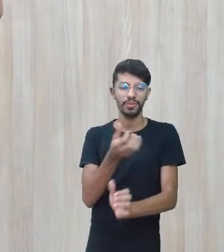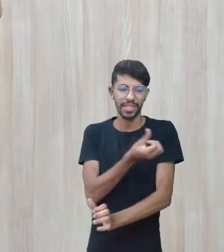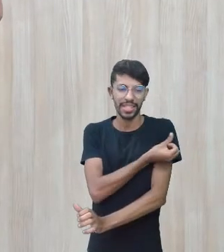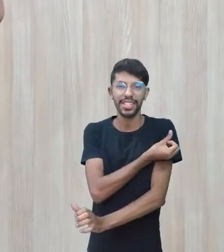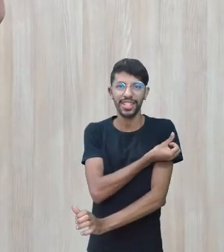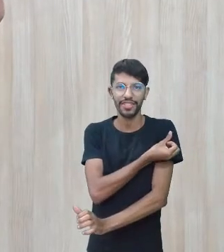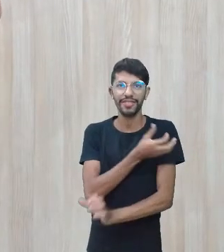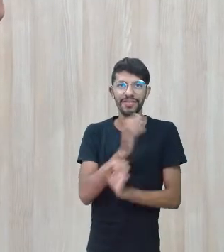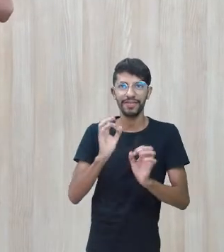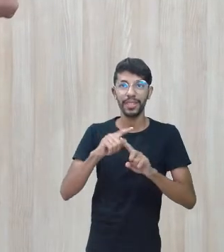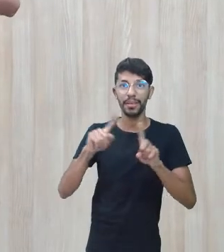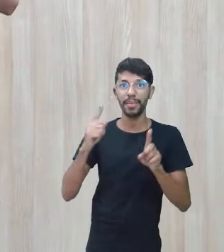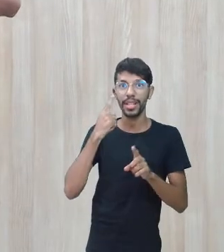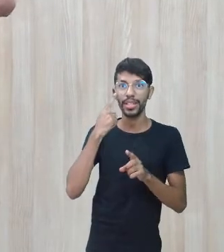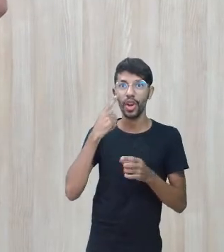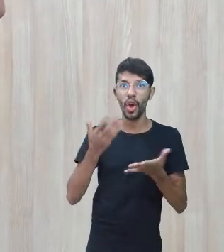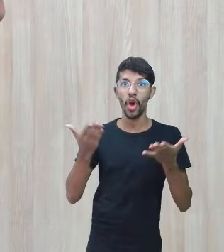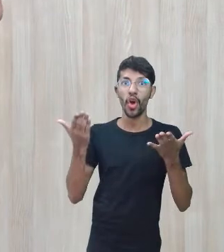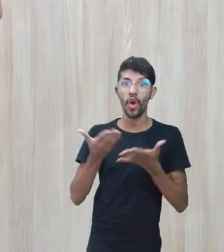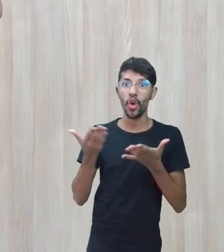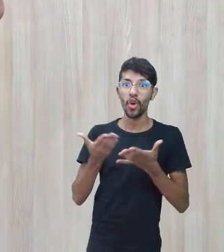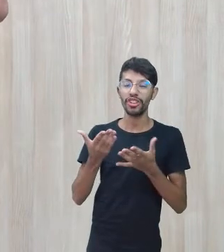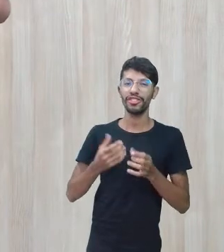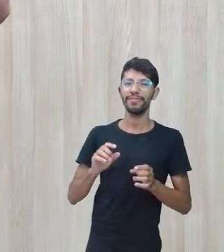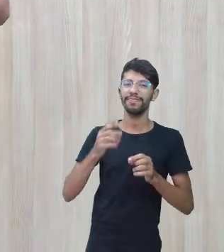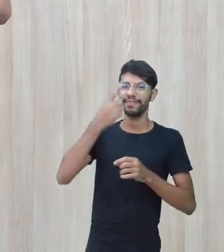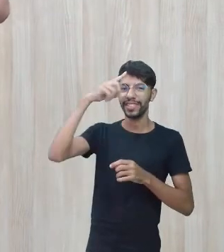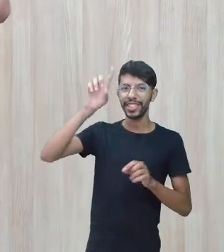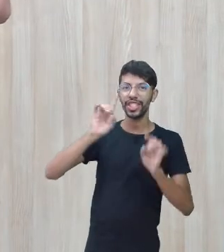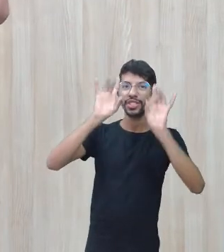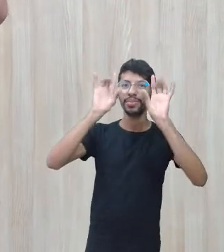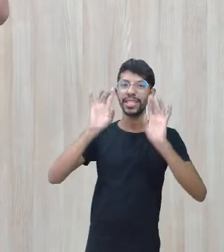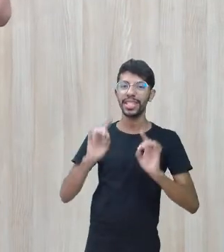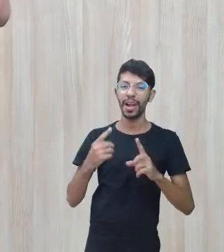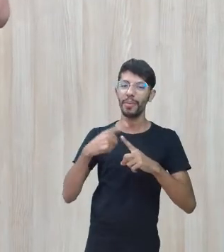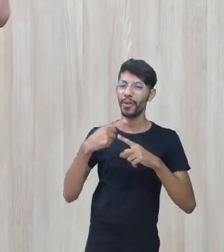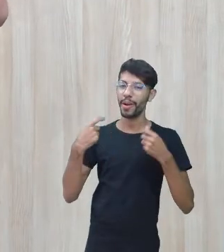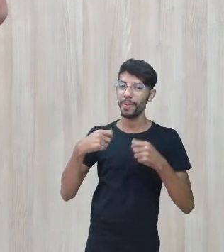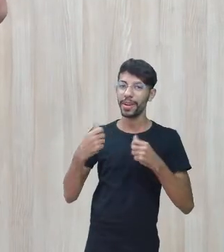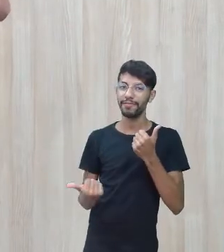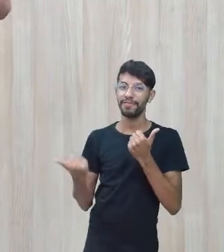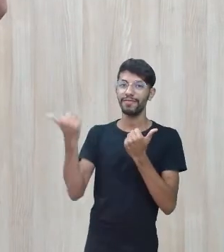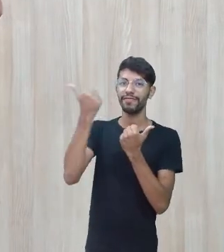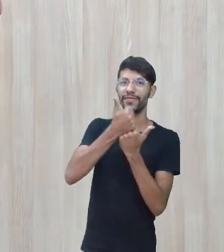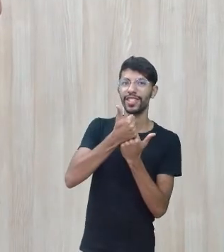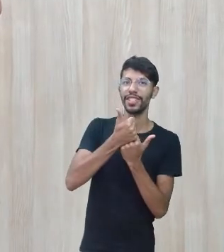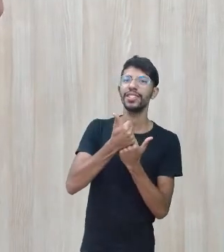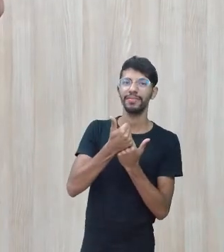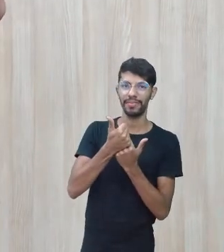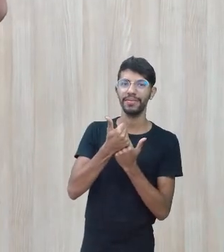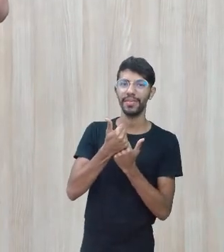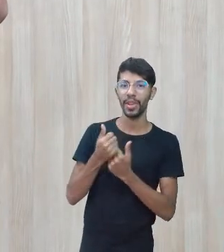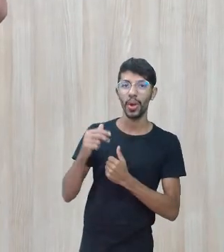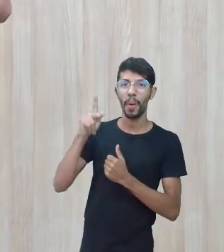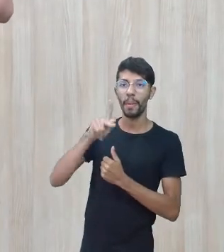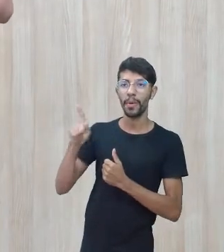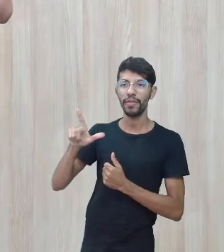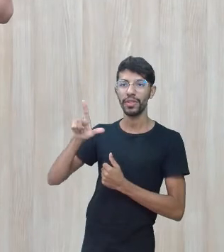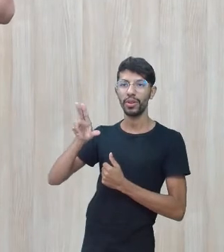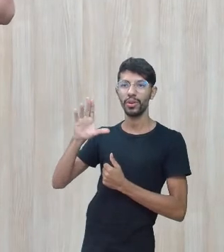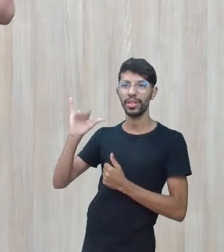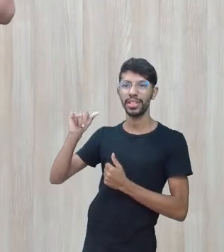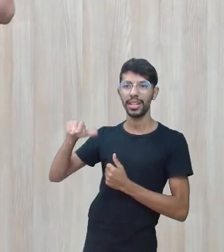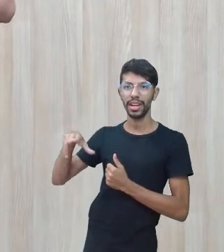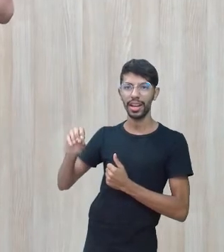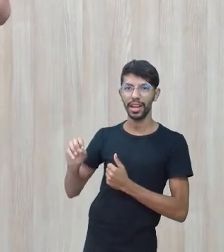mas hoje, excepcionalmente hoje, eu estou aqui para substituí-lo. O professor Luciano está cuidando do seu pai, inclusive quero mandar um abraço